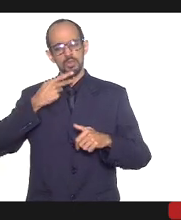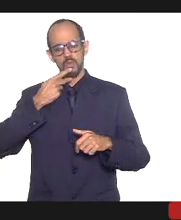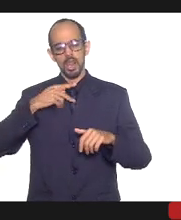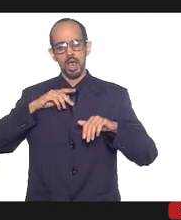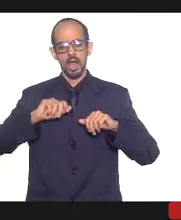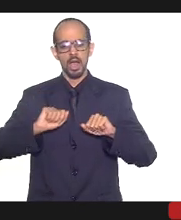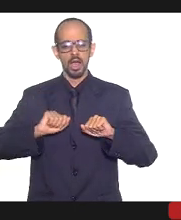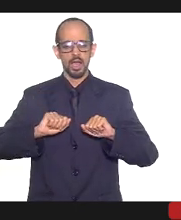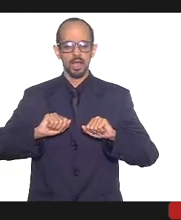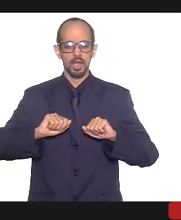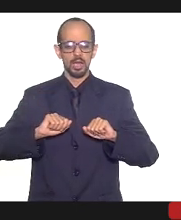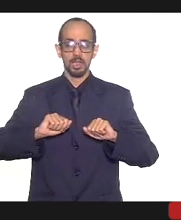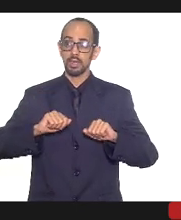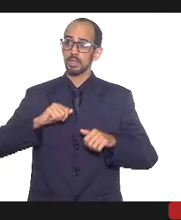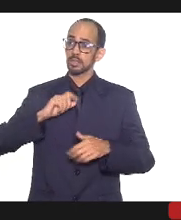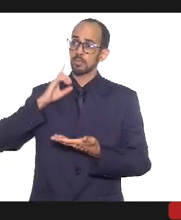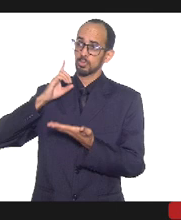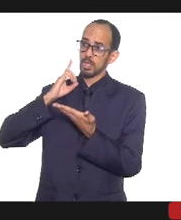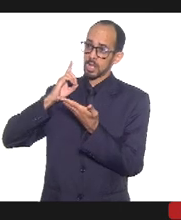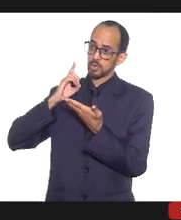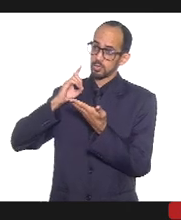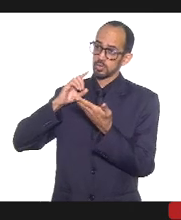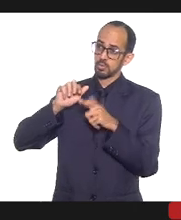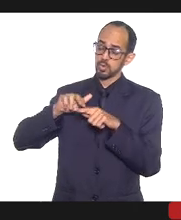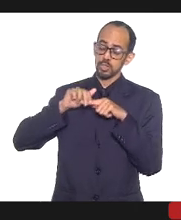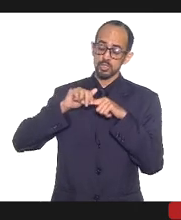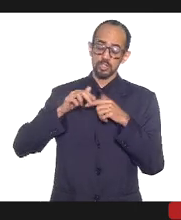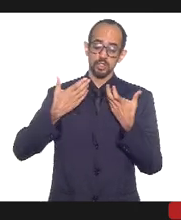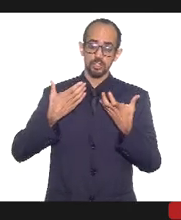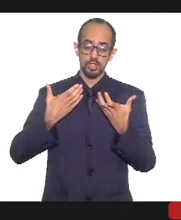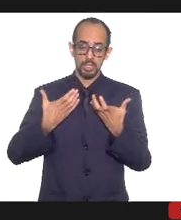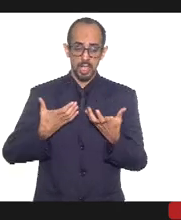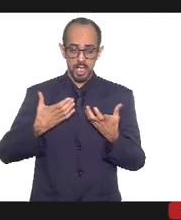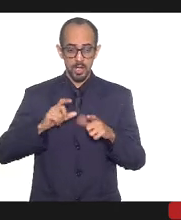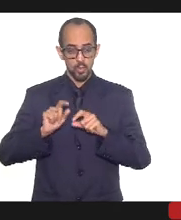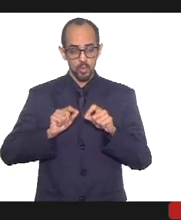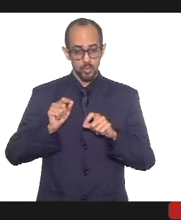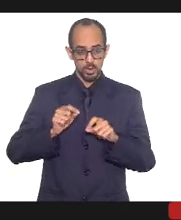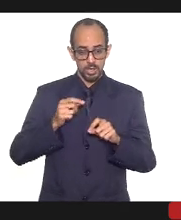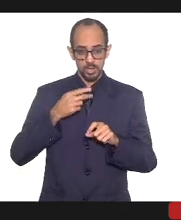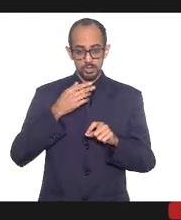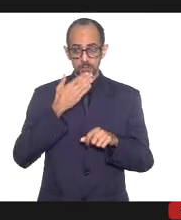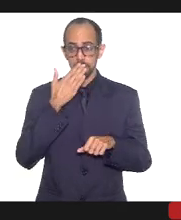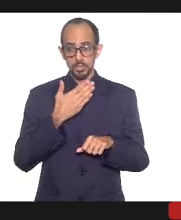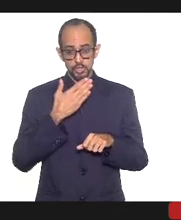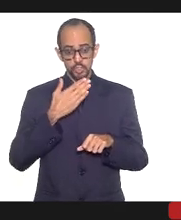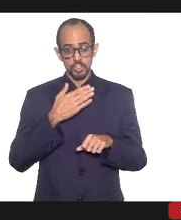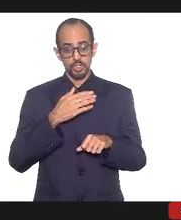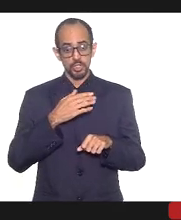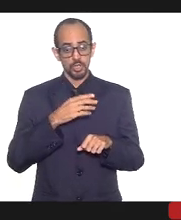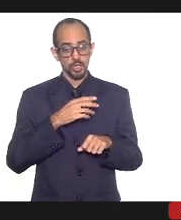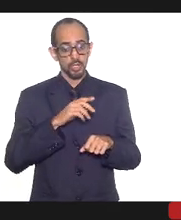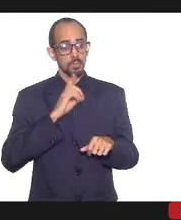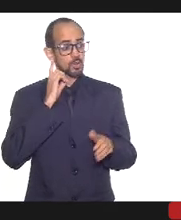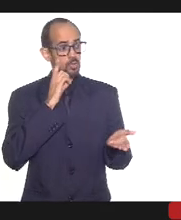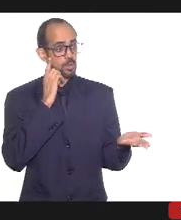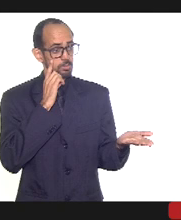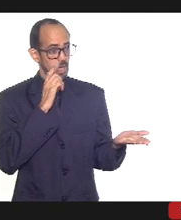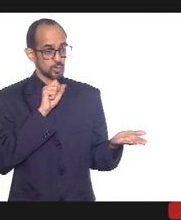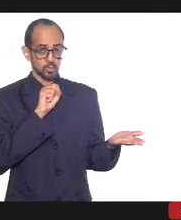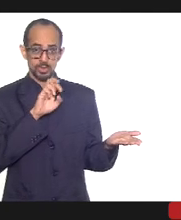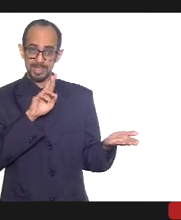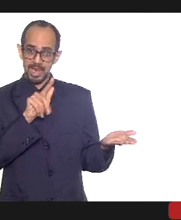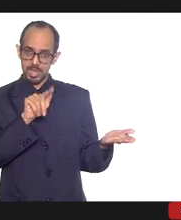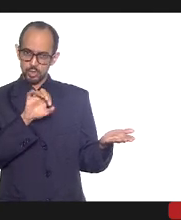tá, deputado Serafini, e por isso nós gostaríamos de reiterar aqui o pedido feito pelo deputado Sérgio Fernandes de